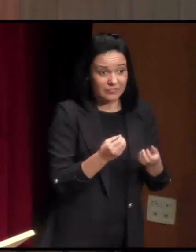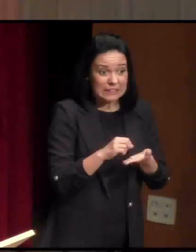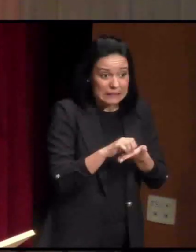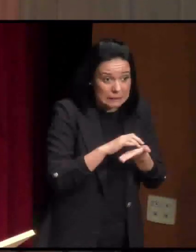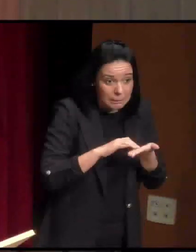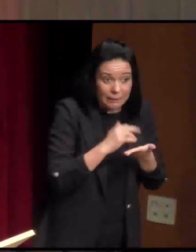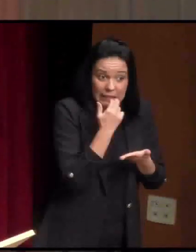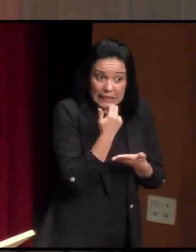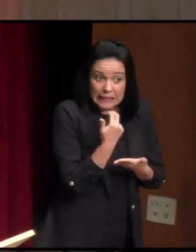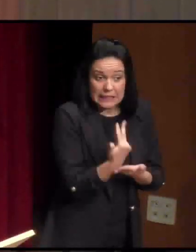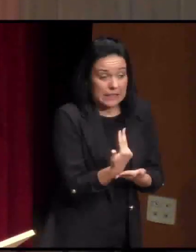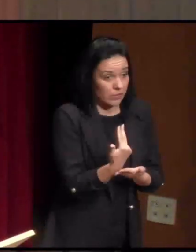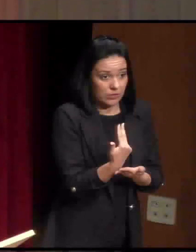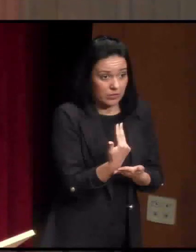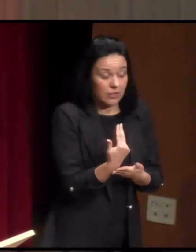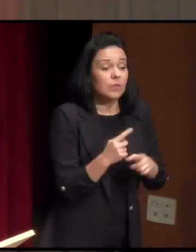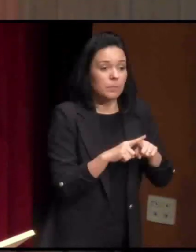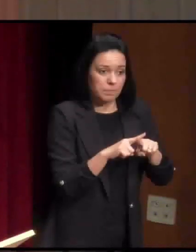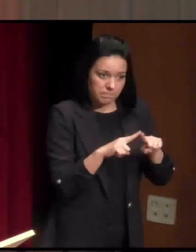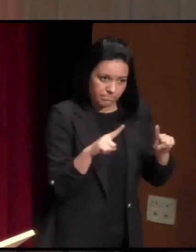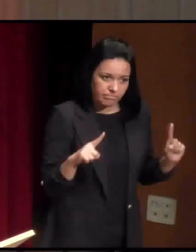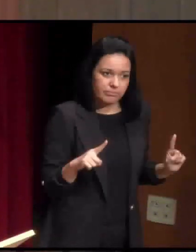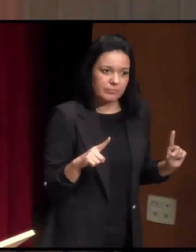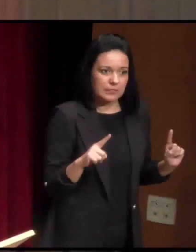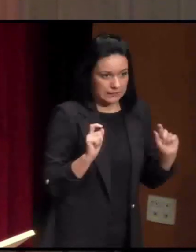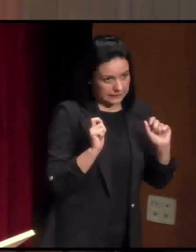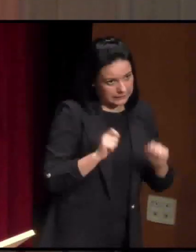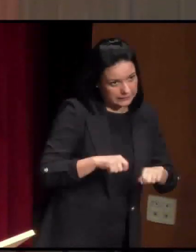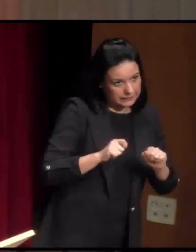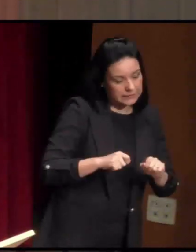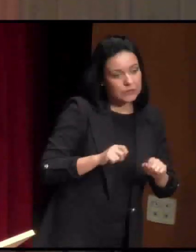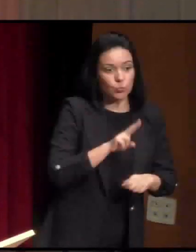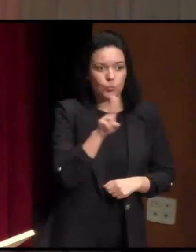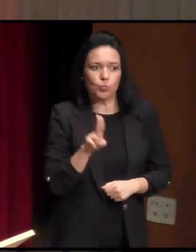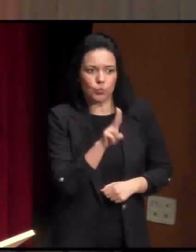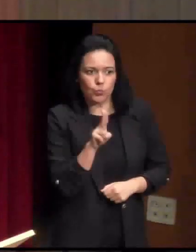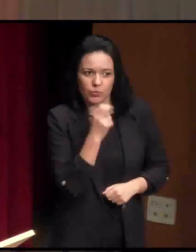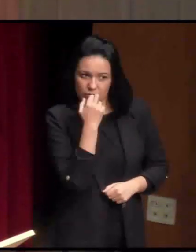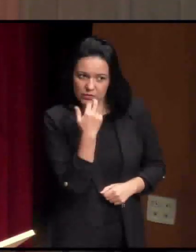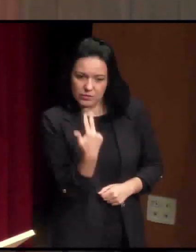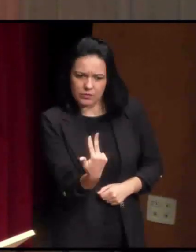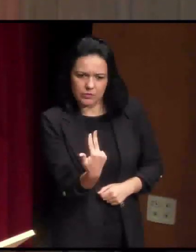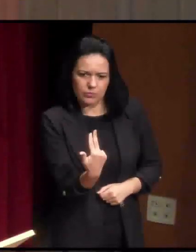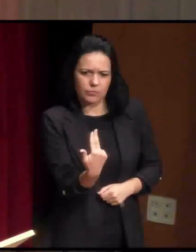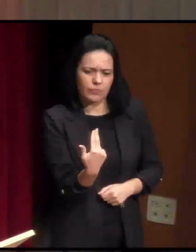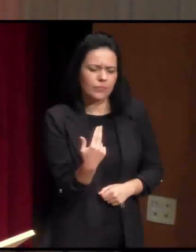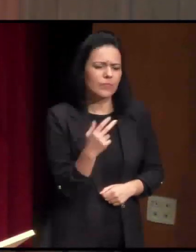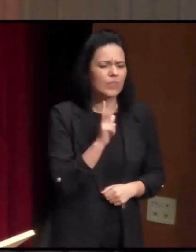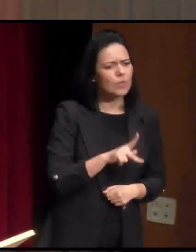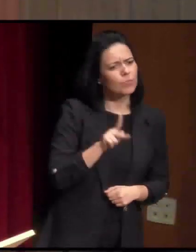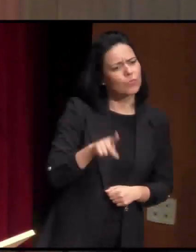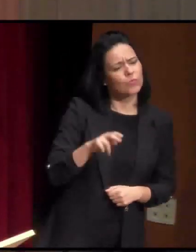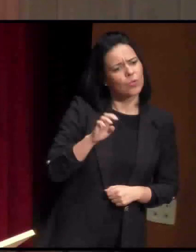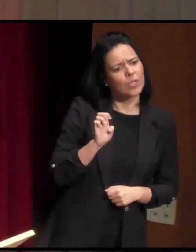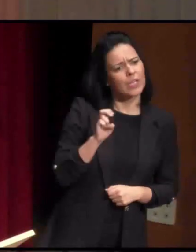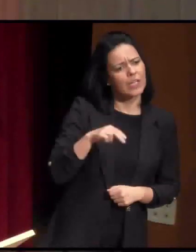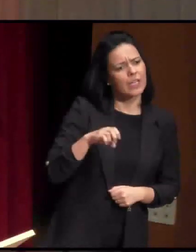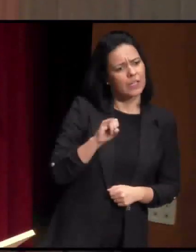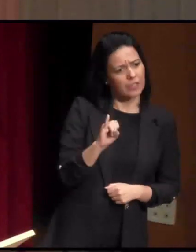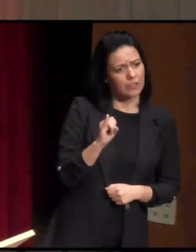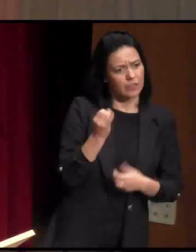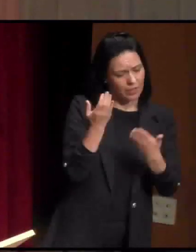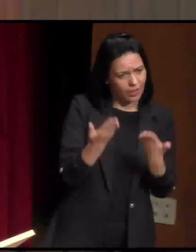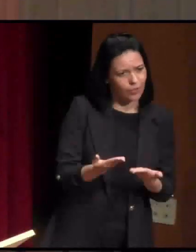mas é um código tátil que isso, pode ser reproduzido um em muitas línguas, não é isso? Isso. Professor é um Eni, eu queria fazer um desafio aqui